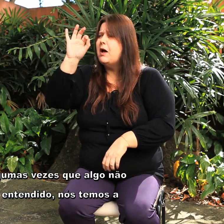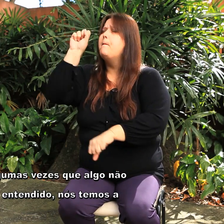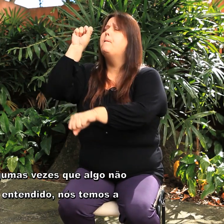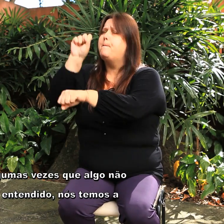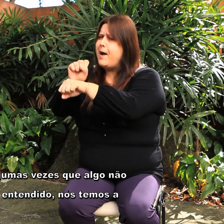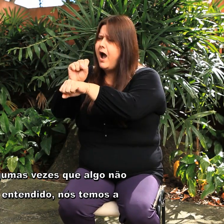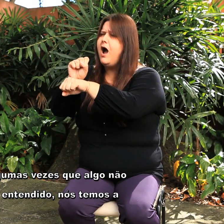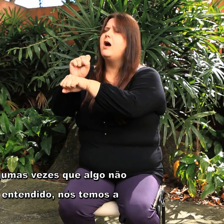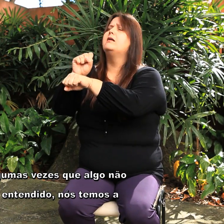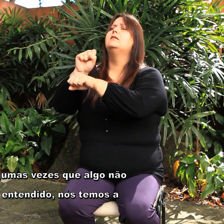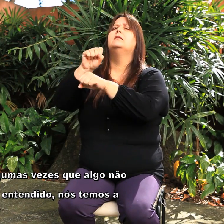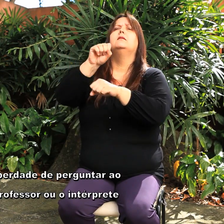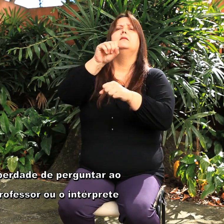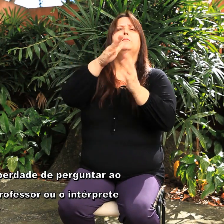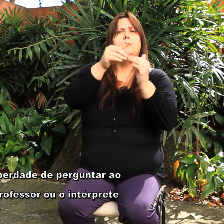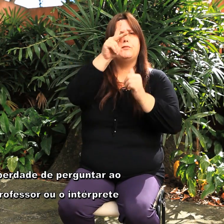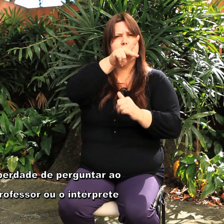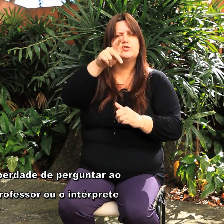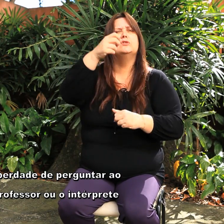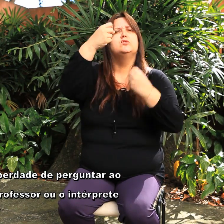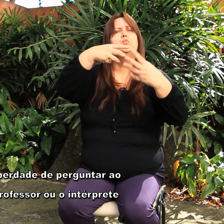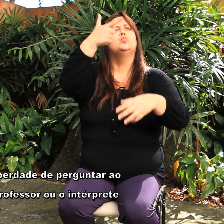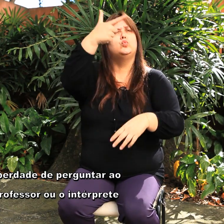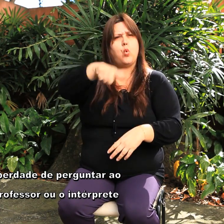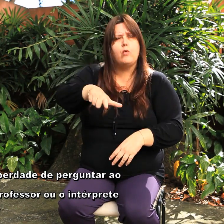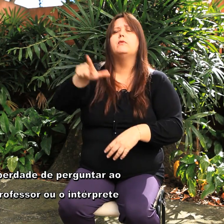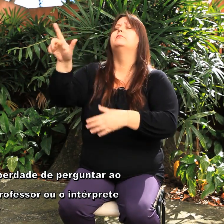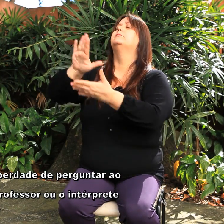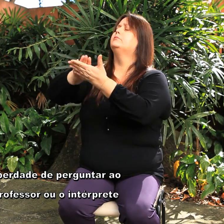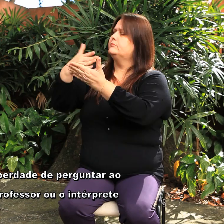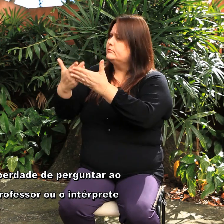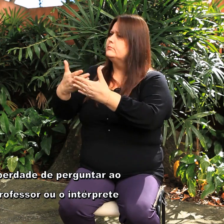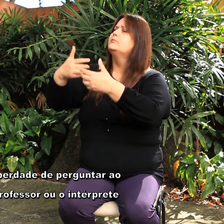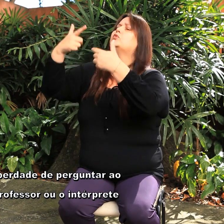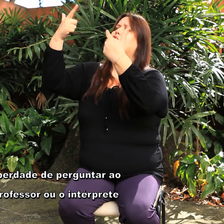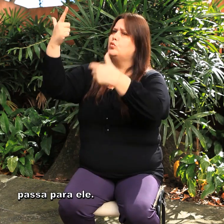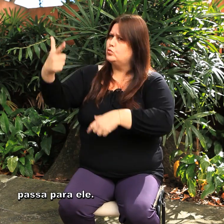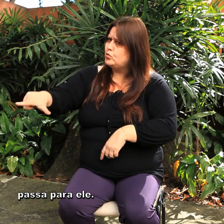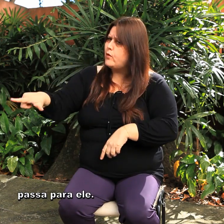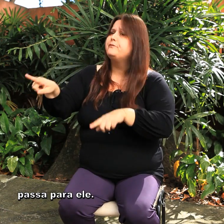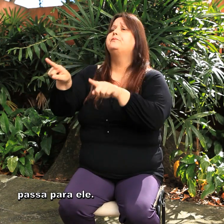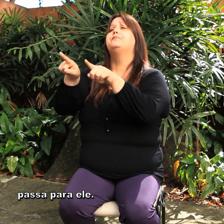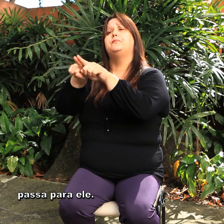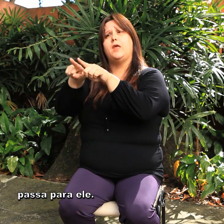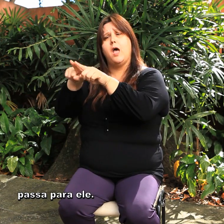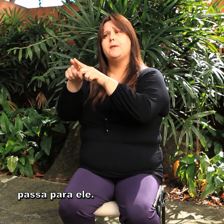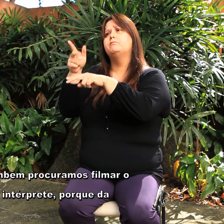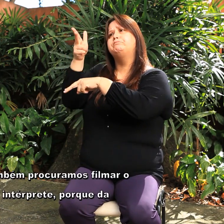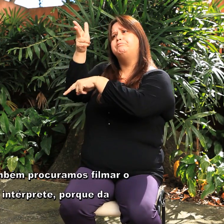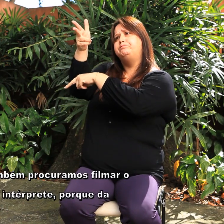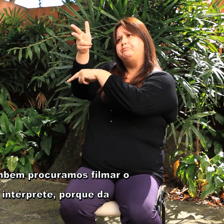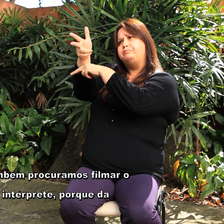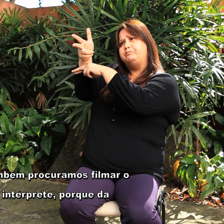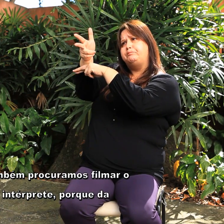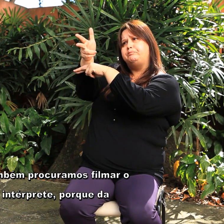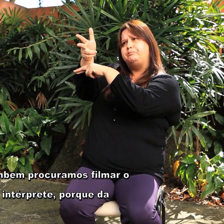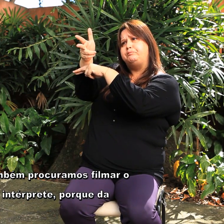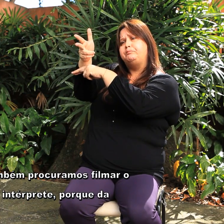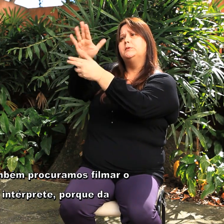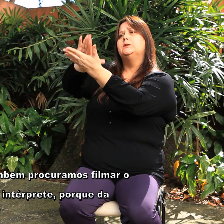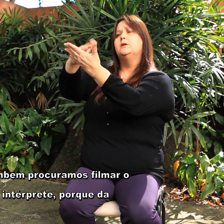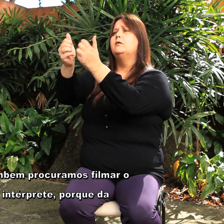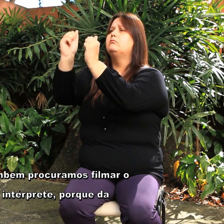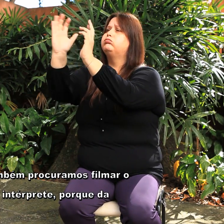não é entendido, nós temos a liberdade de perguntar ao professor ou o intérprete passa para ele. Também procuramos filmar